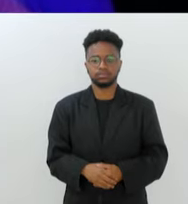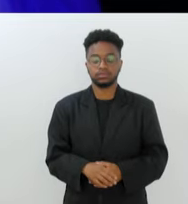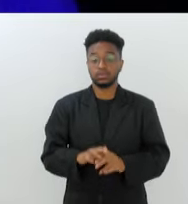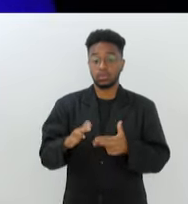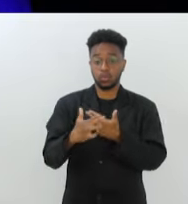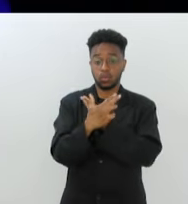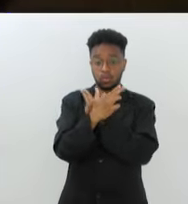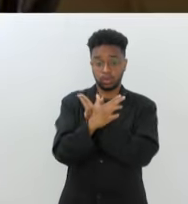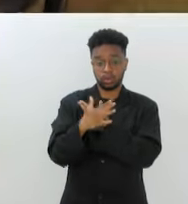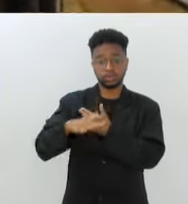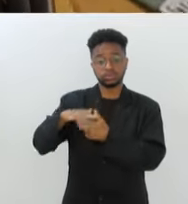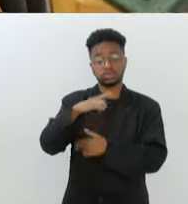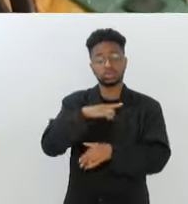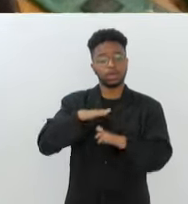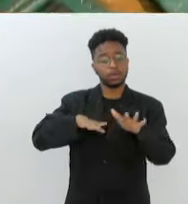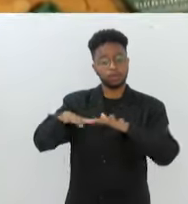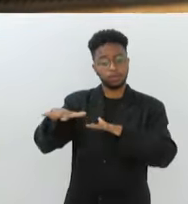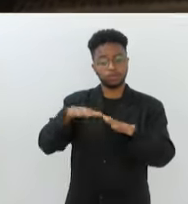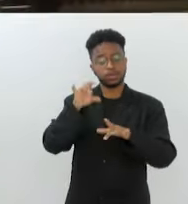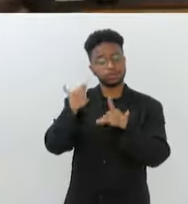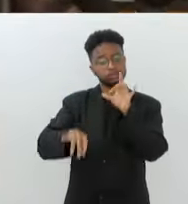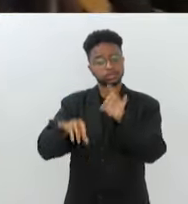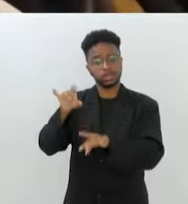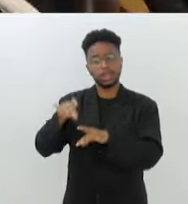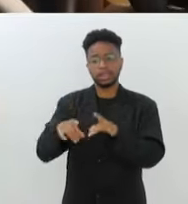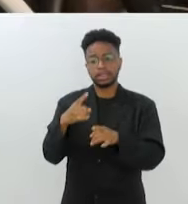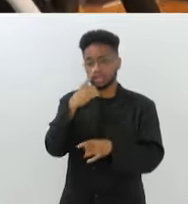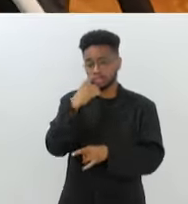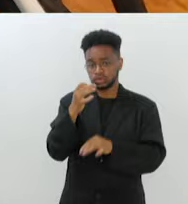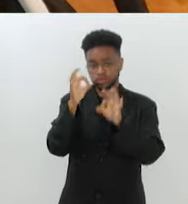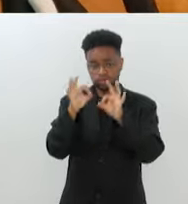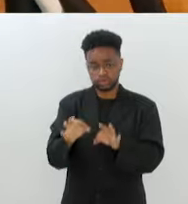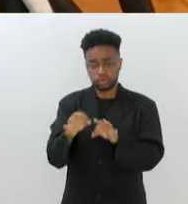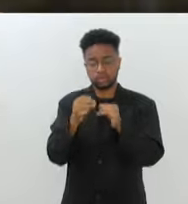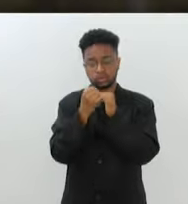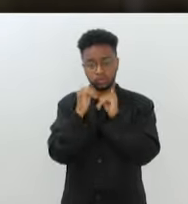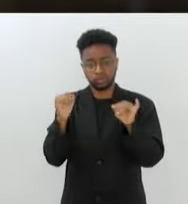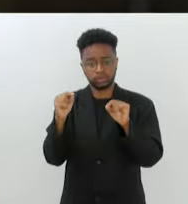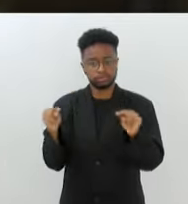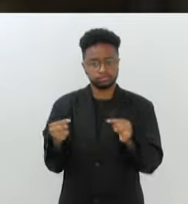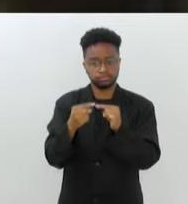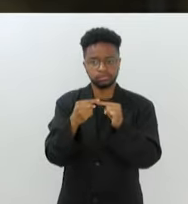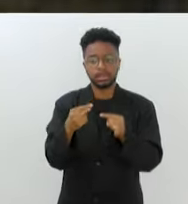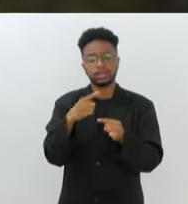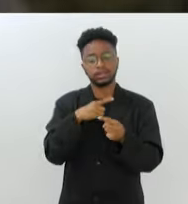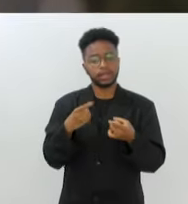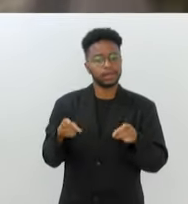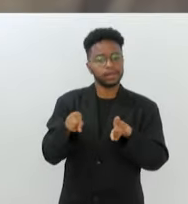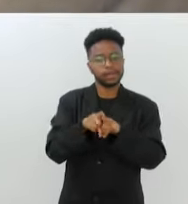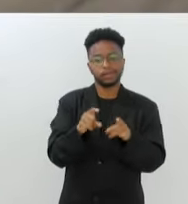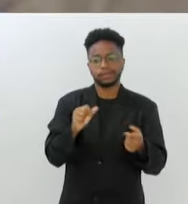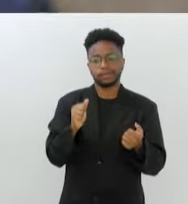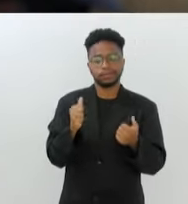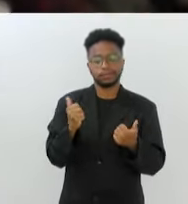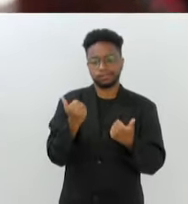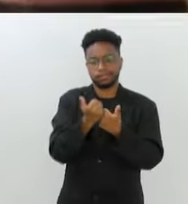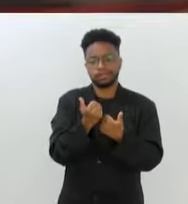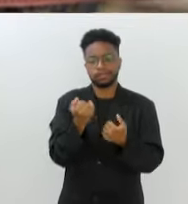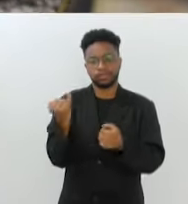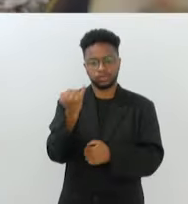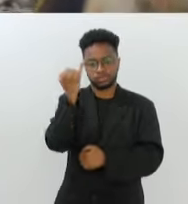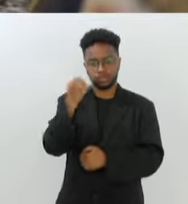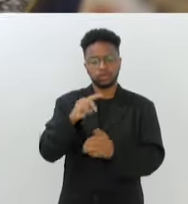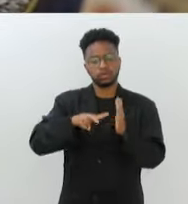O movimento pelo descarte correto do lixo eletrônico no Rio de Janeiro acabou de ganhar um aliado de peso. O Sindicato